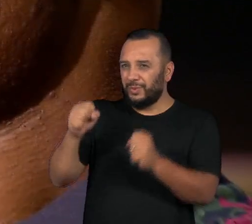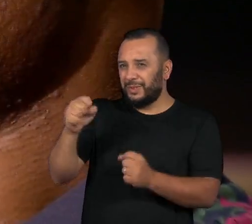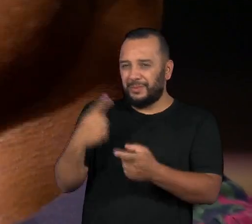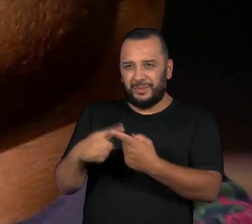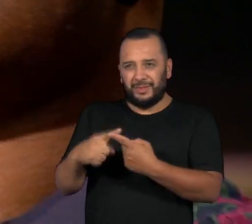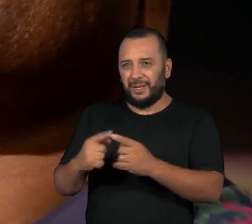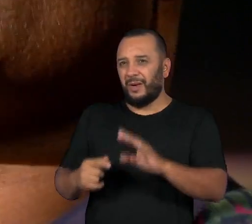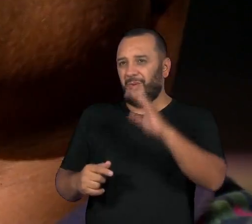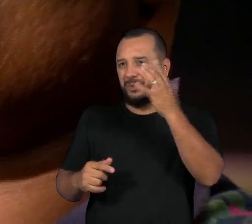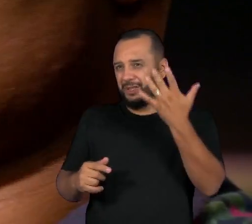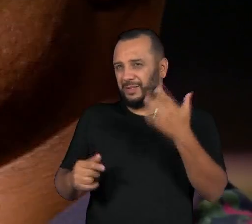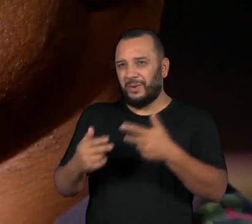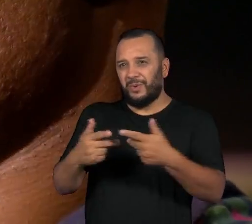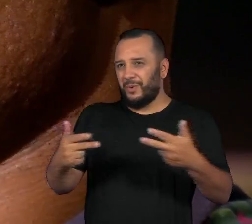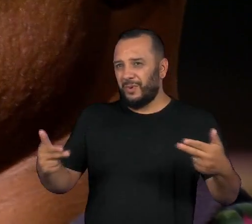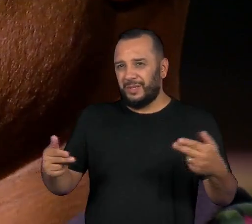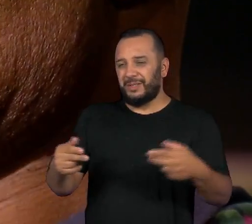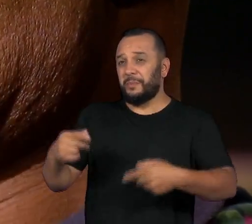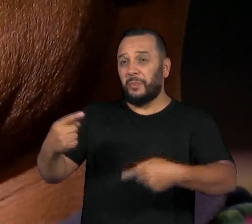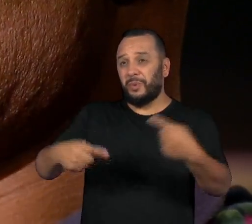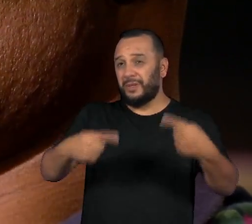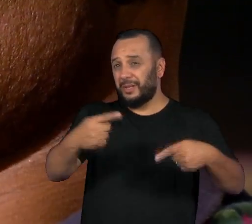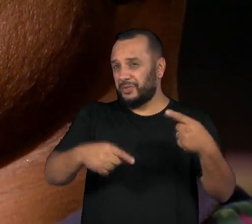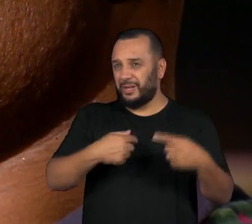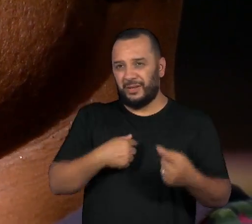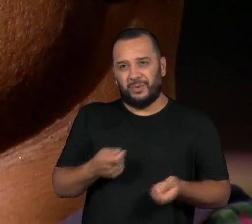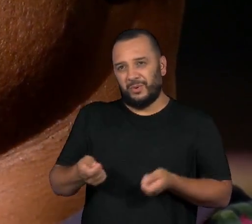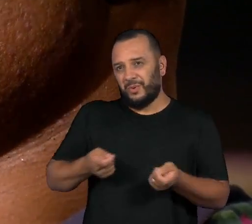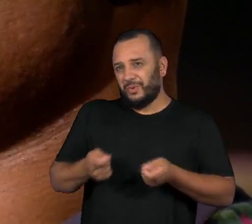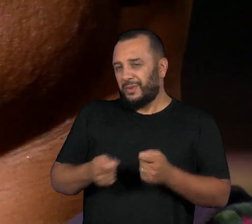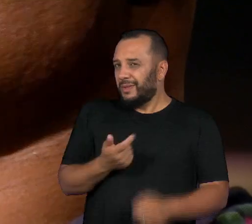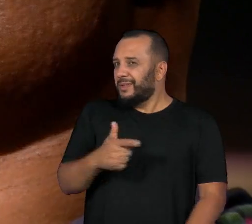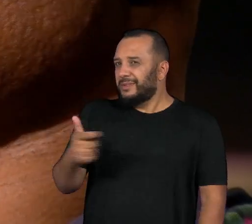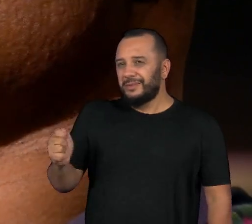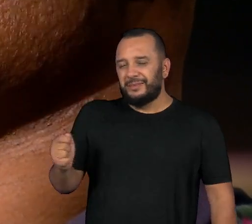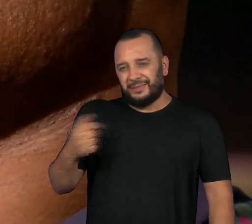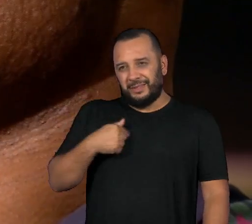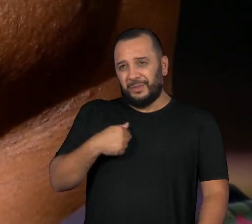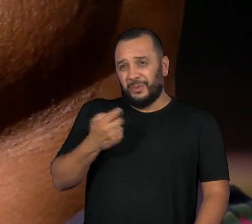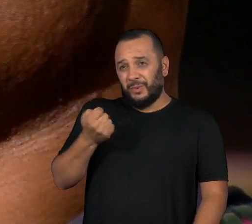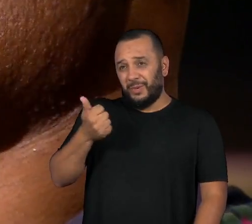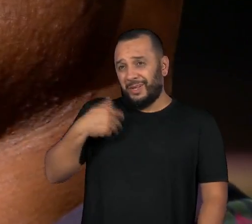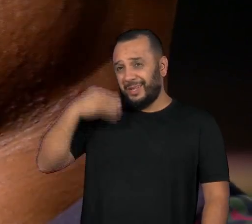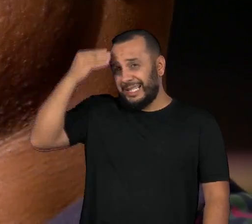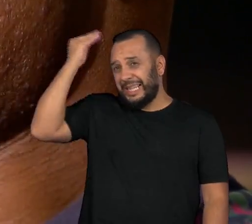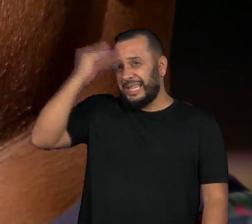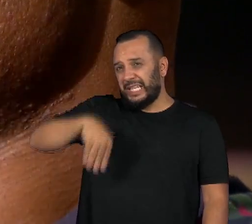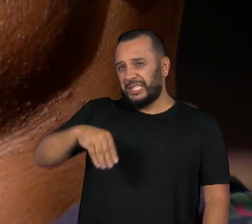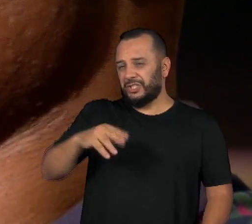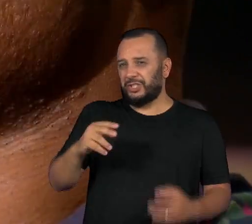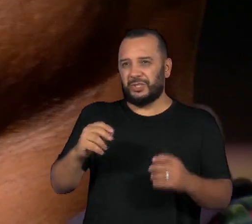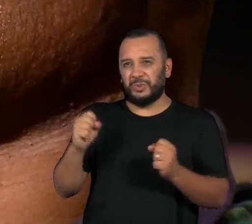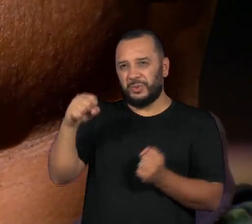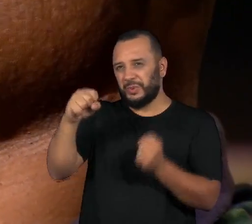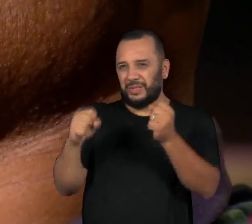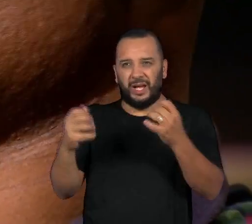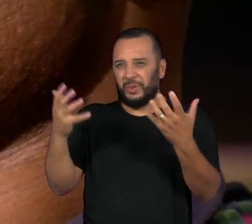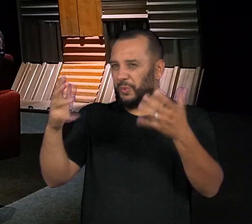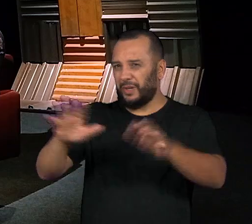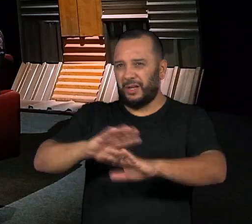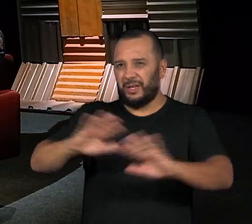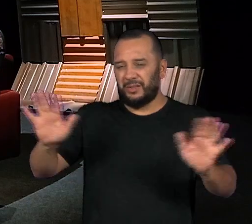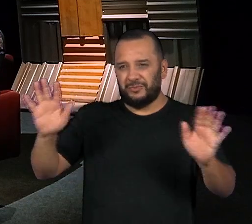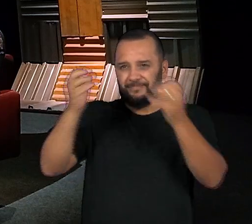aconteceram, políticas que eu não tinha controle, e eu estava desistindo de lutar. Eu falei, cara, eu não quero mais fazer